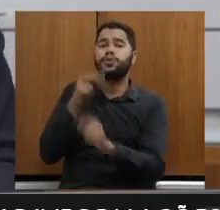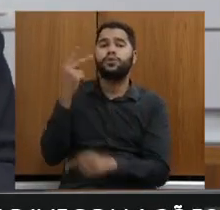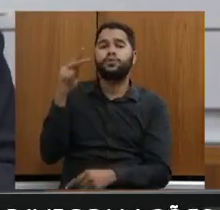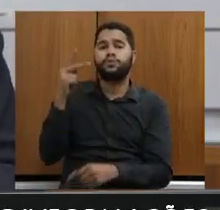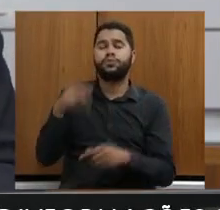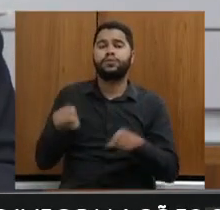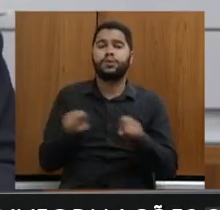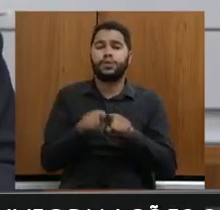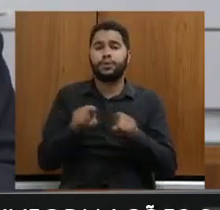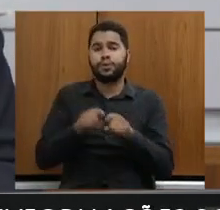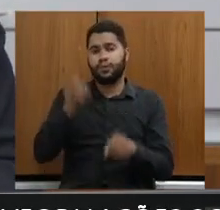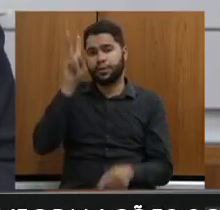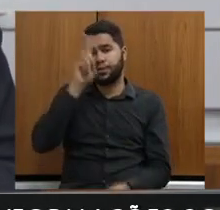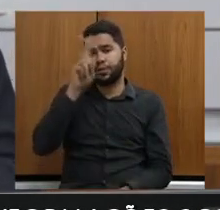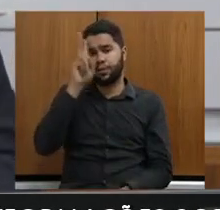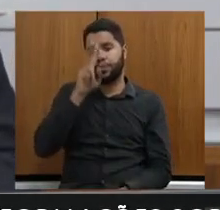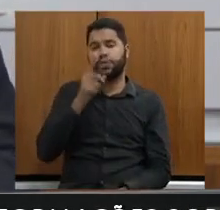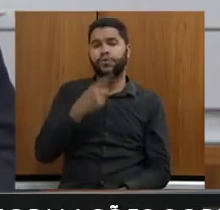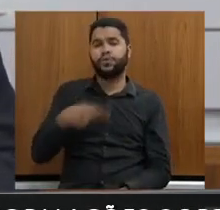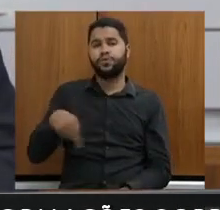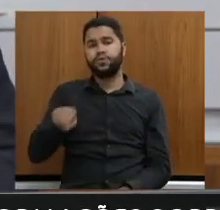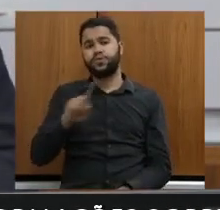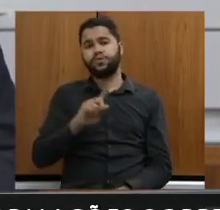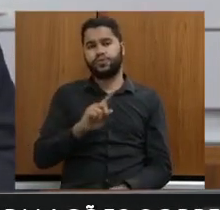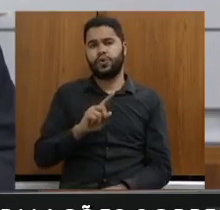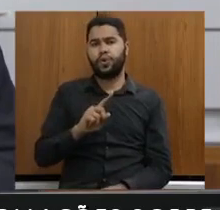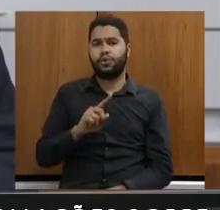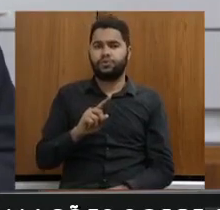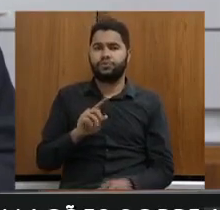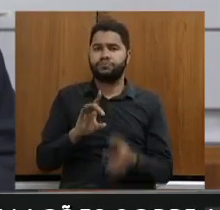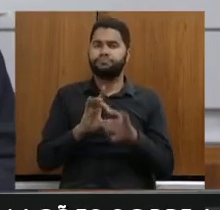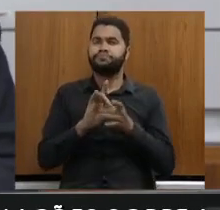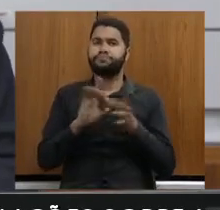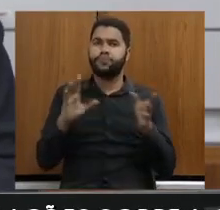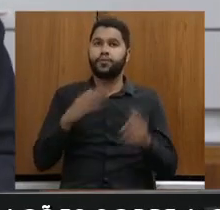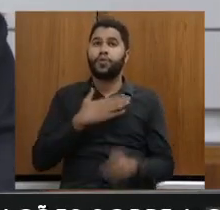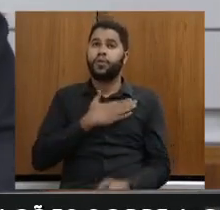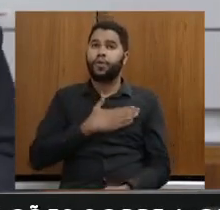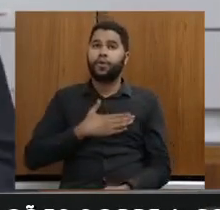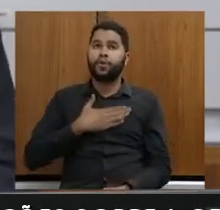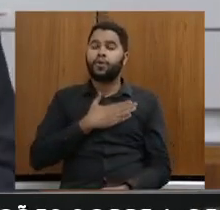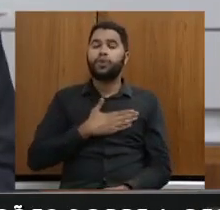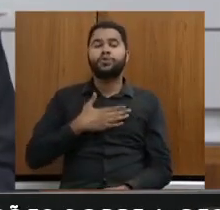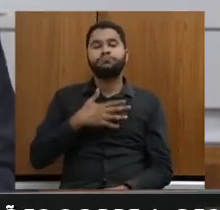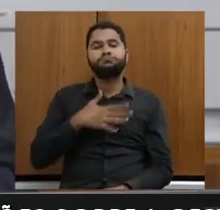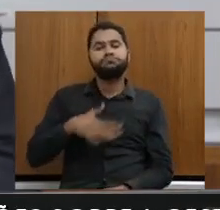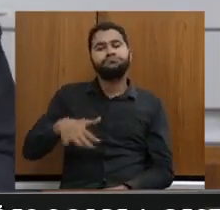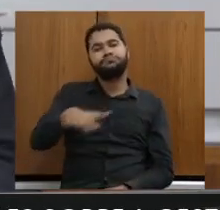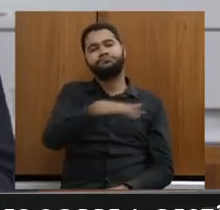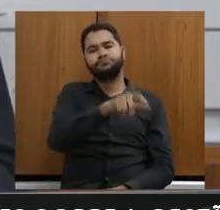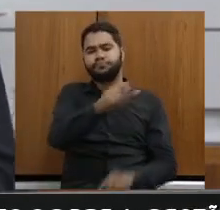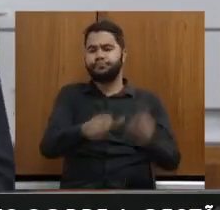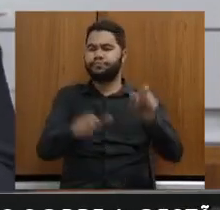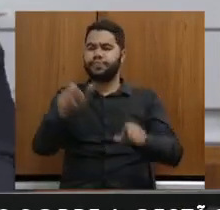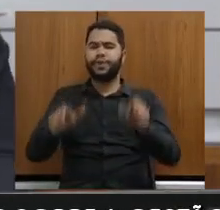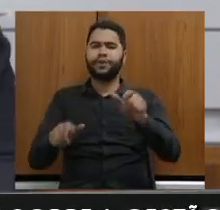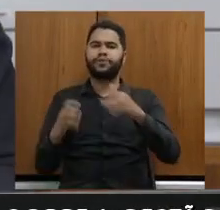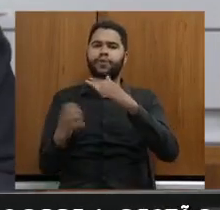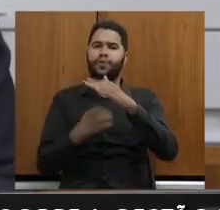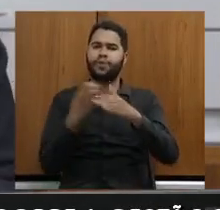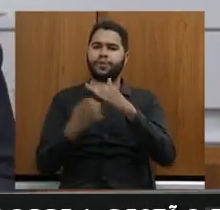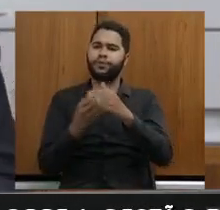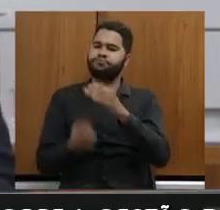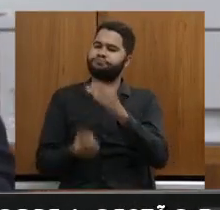a E lembrando que quando a gente nós liberais nós gostamos muito de dar espaço para que o produtor Fique à vontade